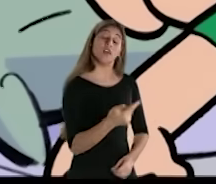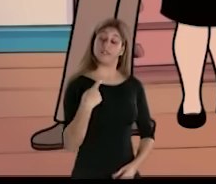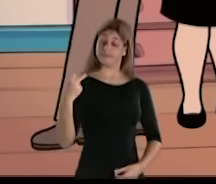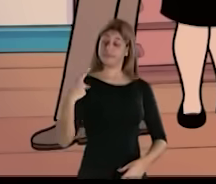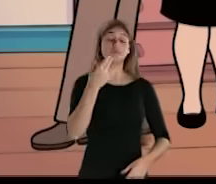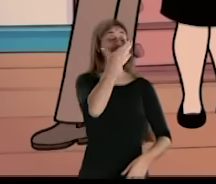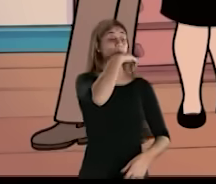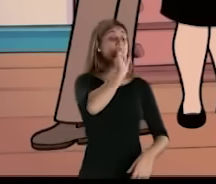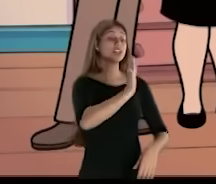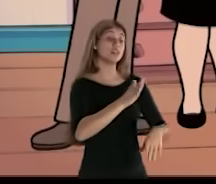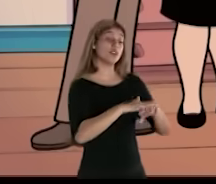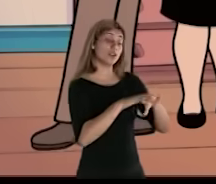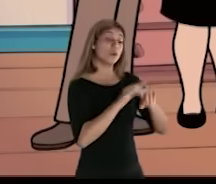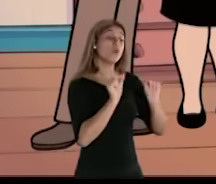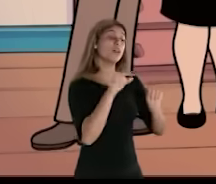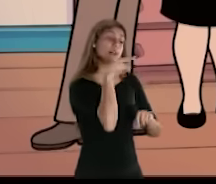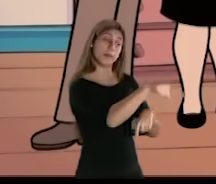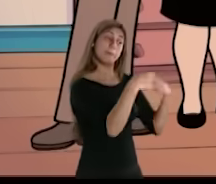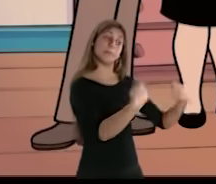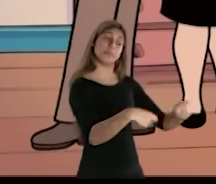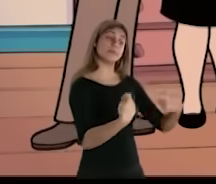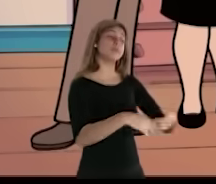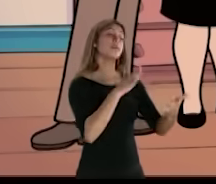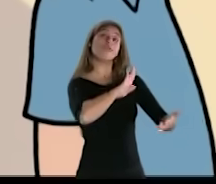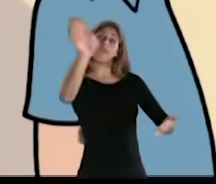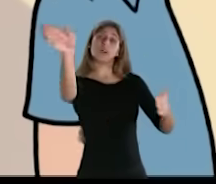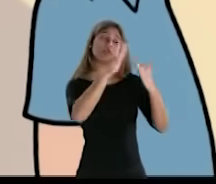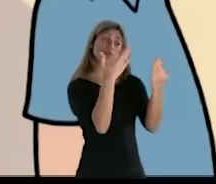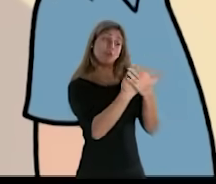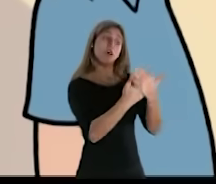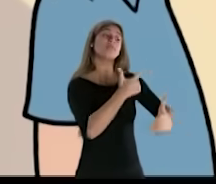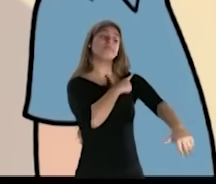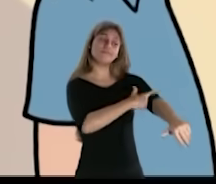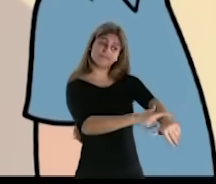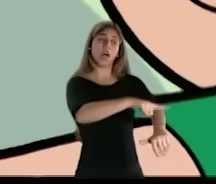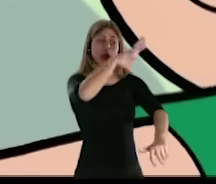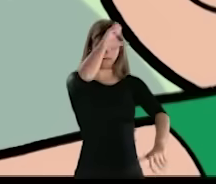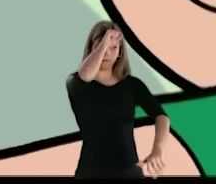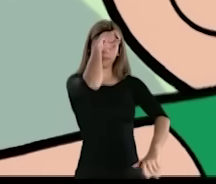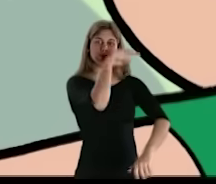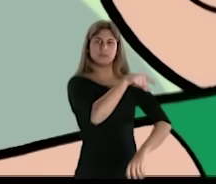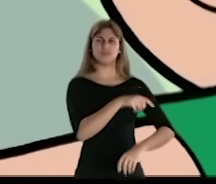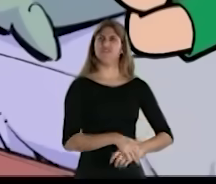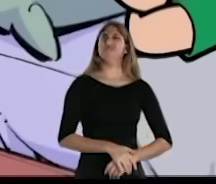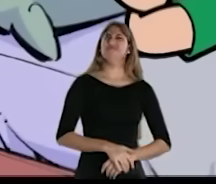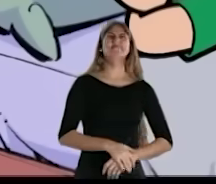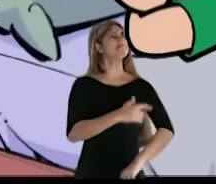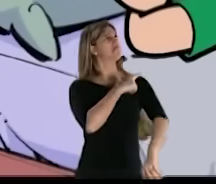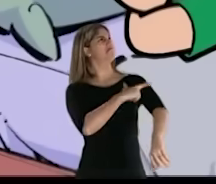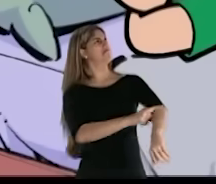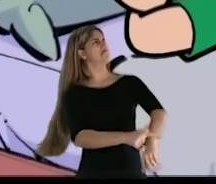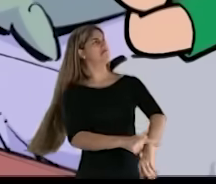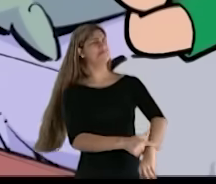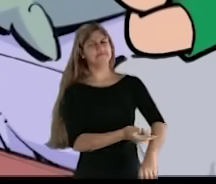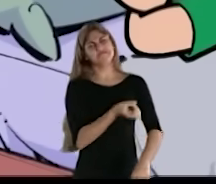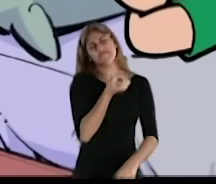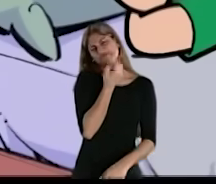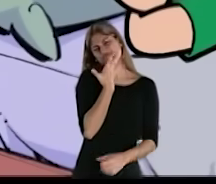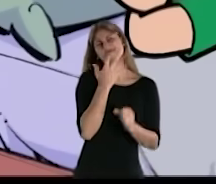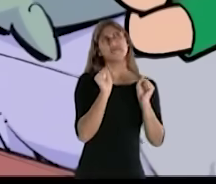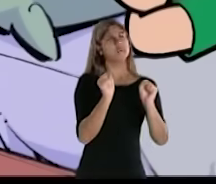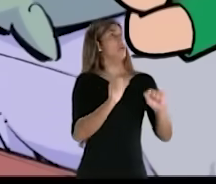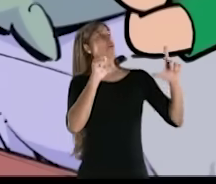Cebolinha, seu pai e eu estivemos conversando e resolvemos colocá-la numa escola de boas maneiras. Uhum. Boas